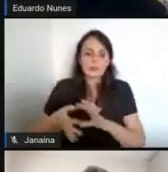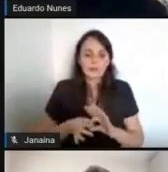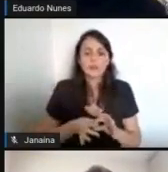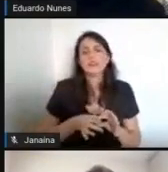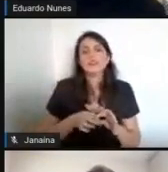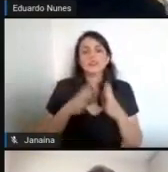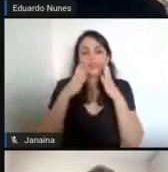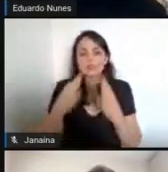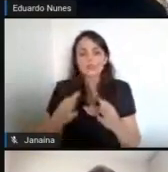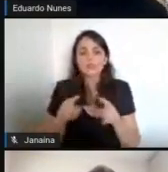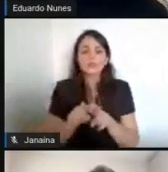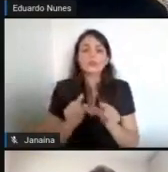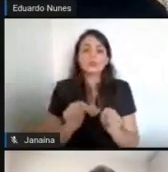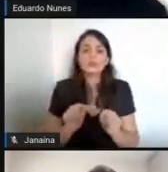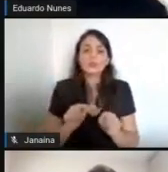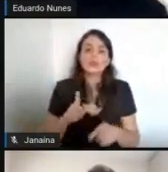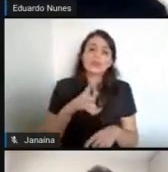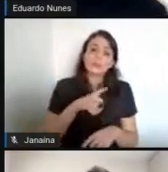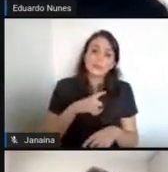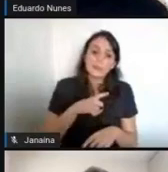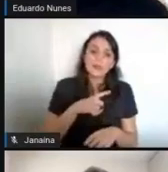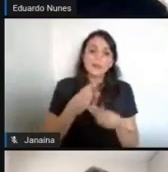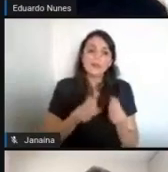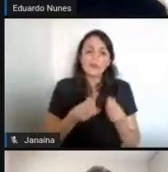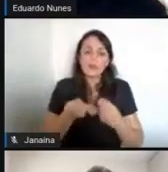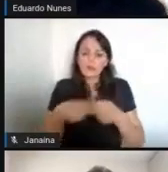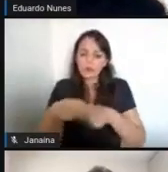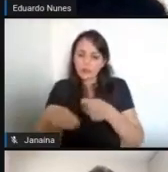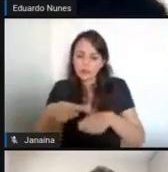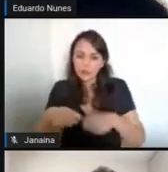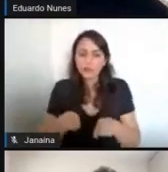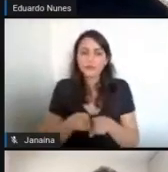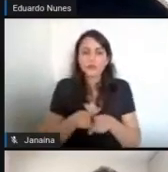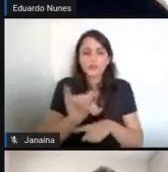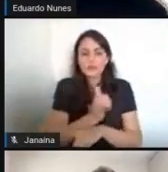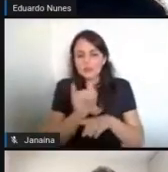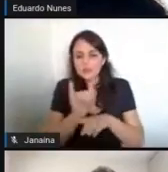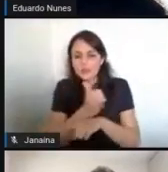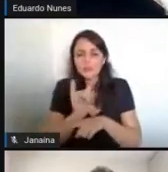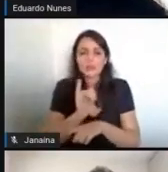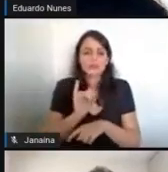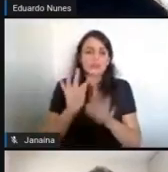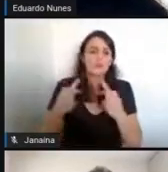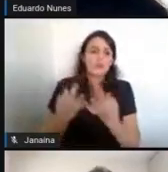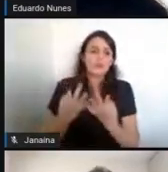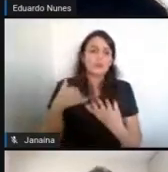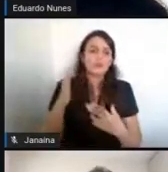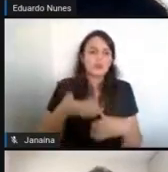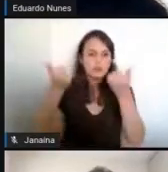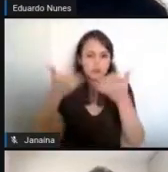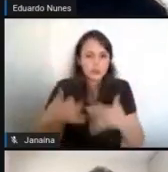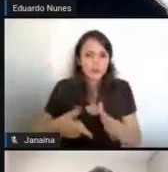forma, garante que a gente tem economia de escala e de escopo, e a nossa estratégia de saúde da família, que eu já falei anteriormente, mas só para fechar,